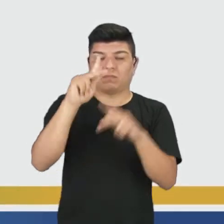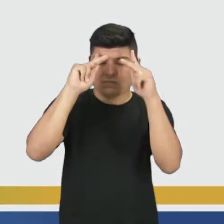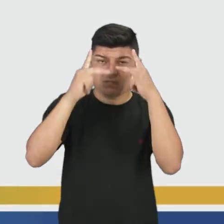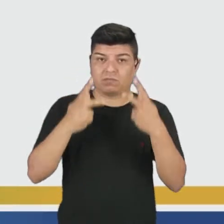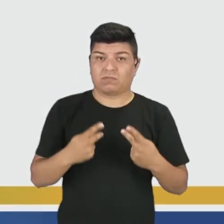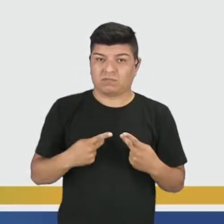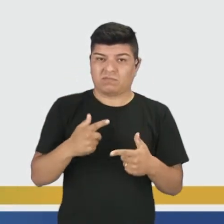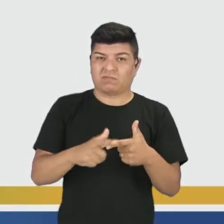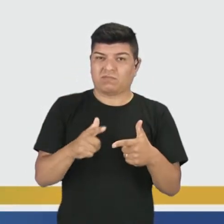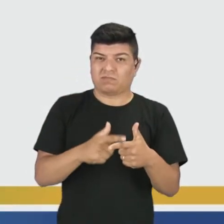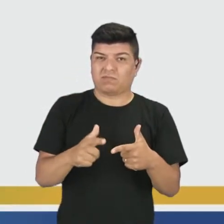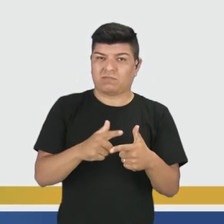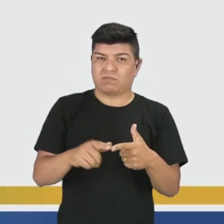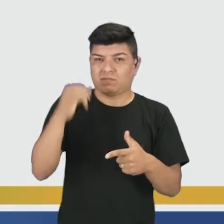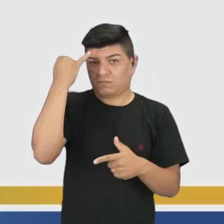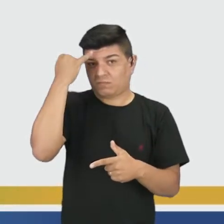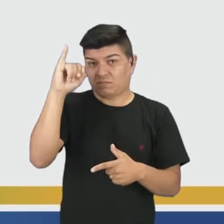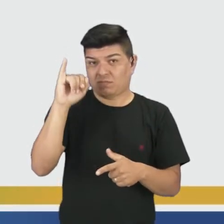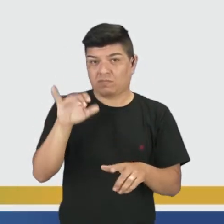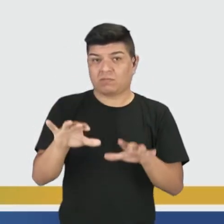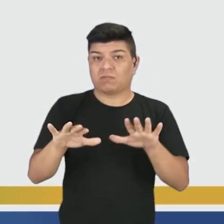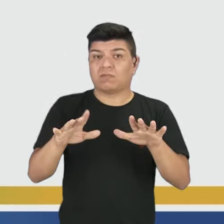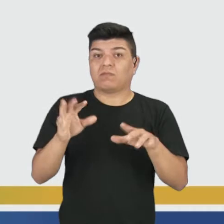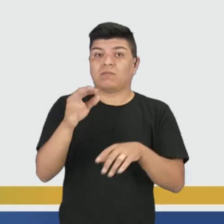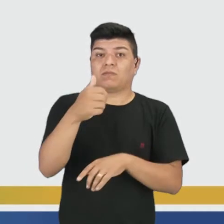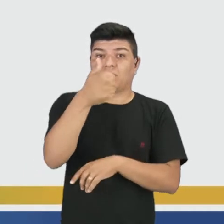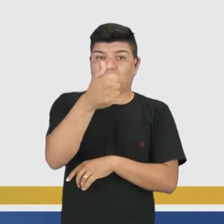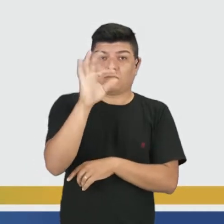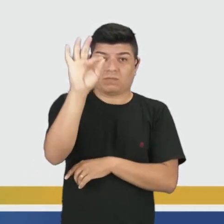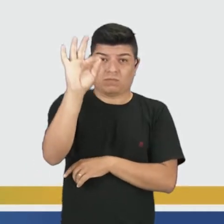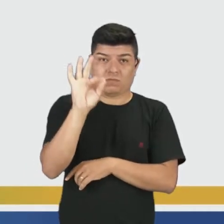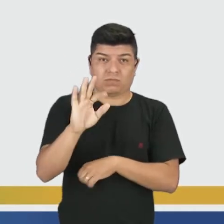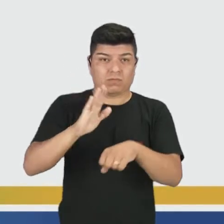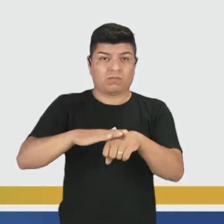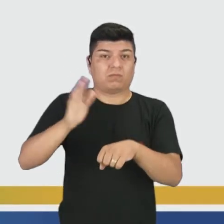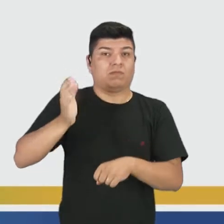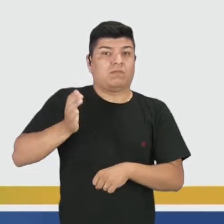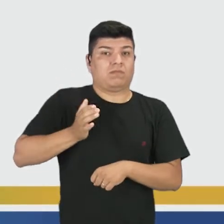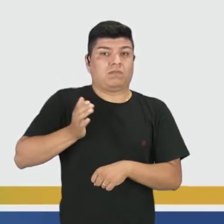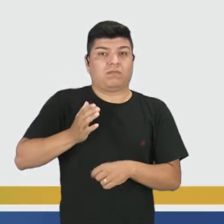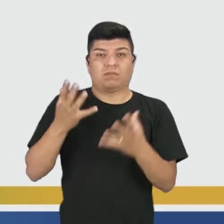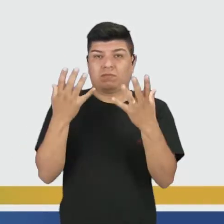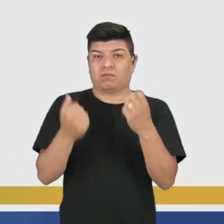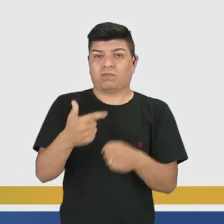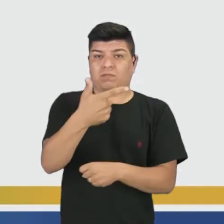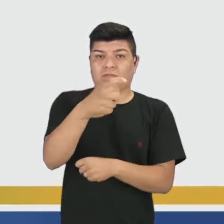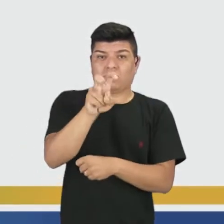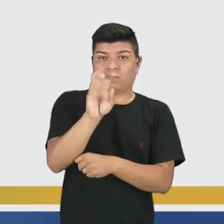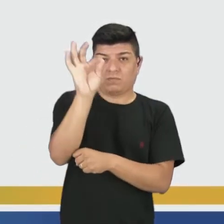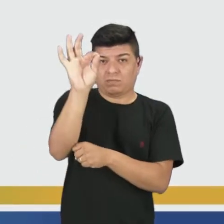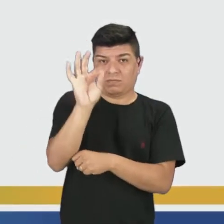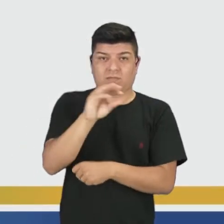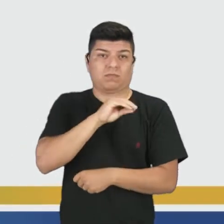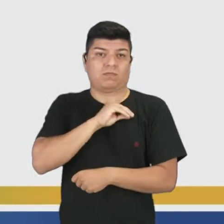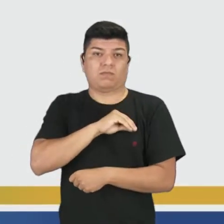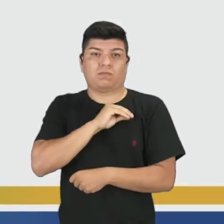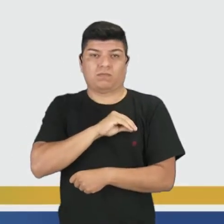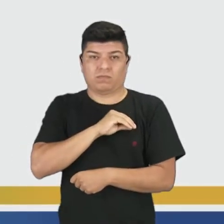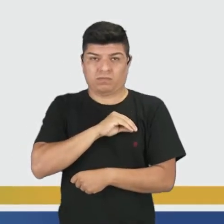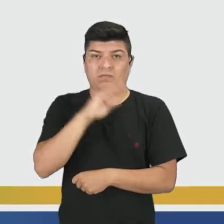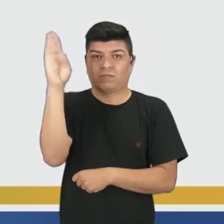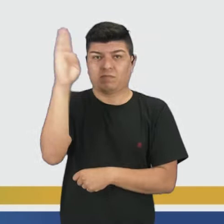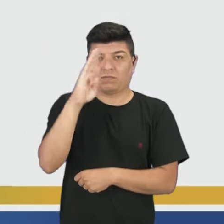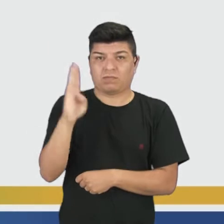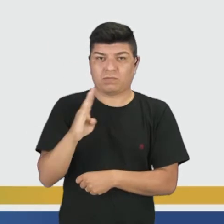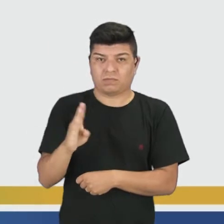Humano. Só para ter uma ideia, 1% dos mais ricos recebem 25% da renda nacional. Às